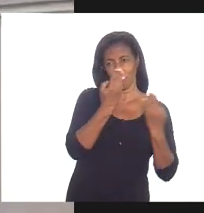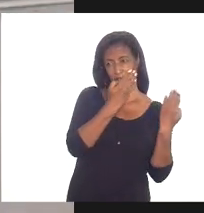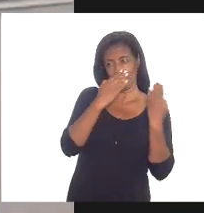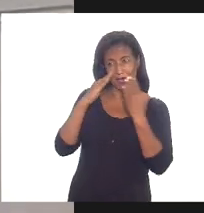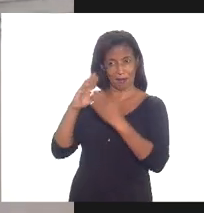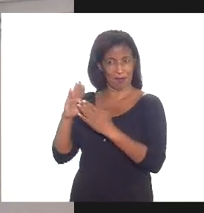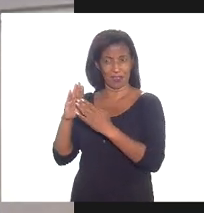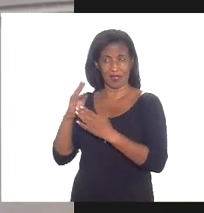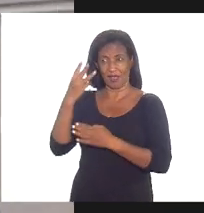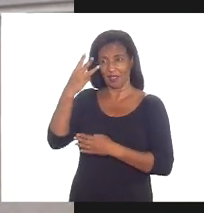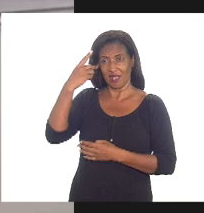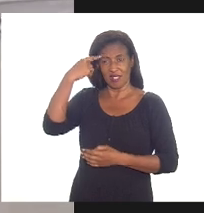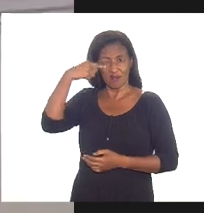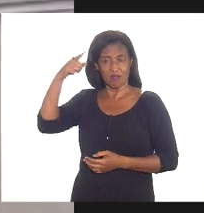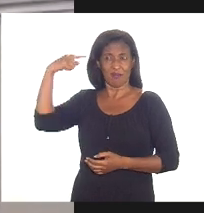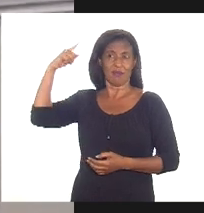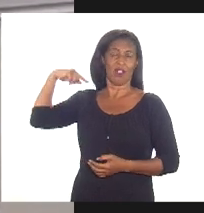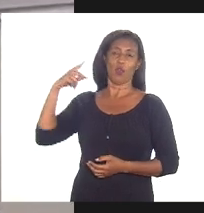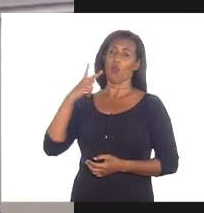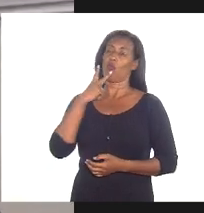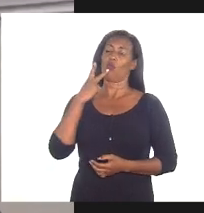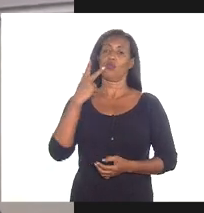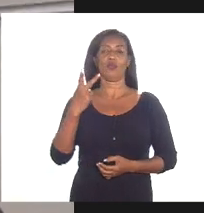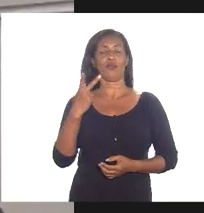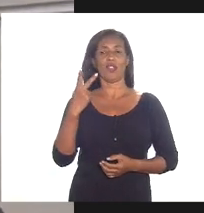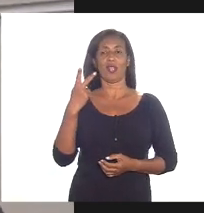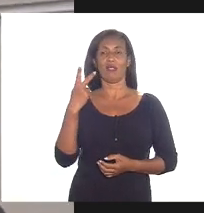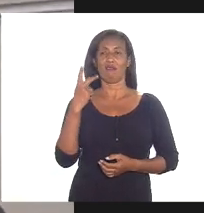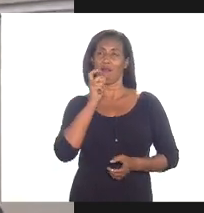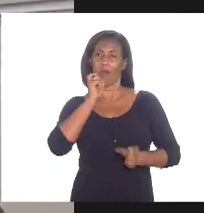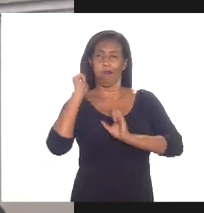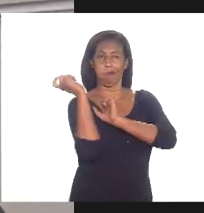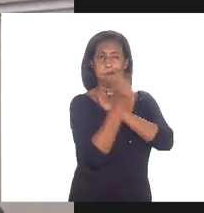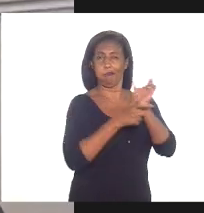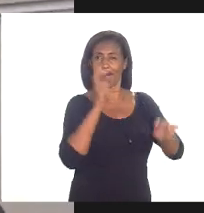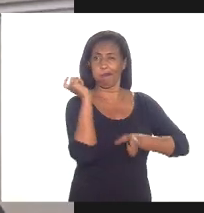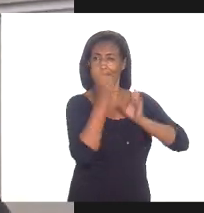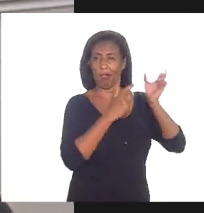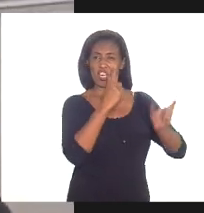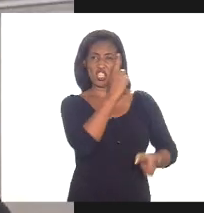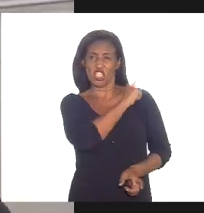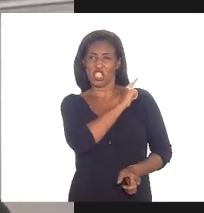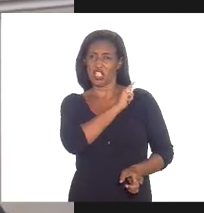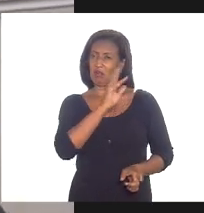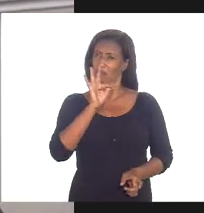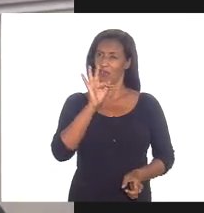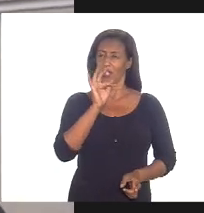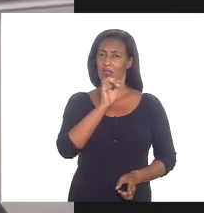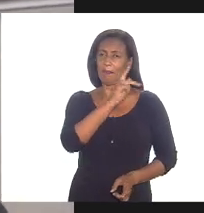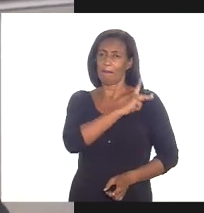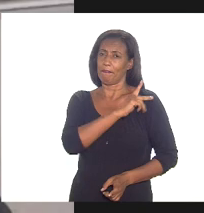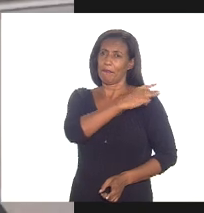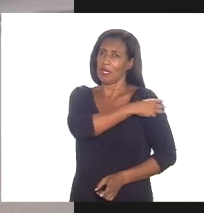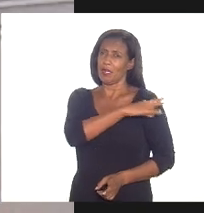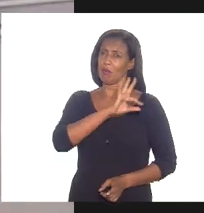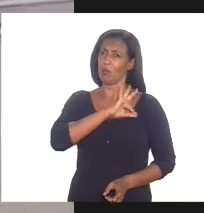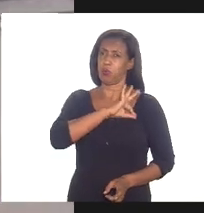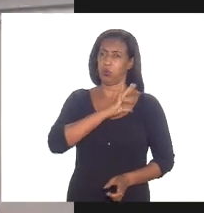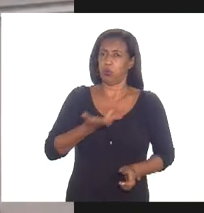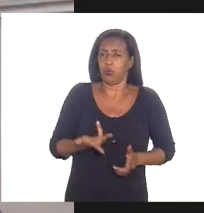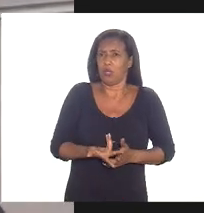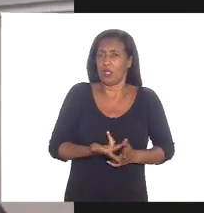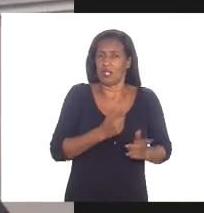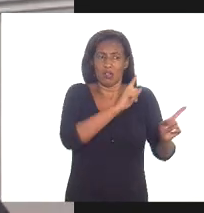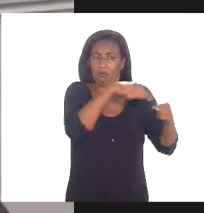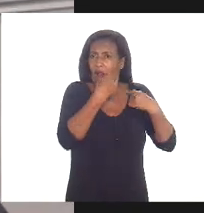ameaçar há 3 semanas atrás, quando eu sentei a broca na questão da gestão da Polícia Militar. Poderia ter feito isso comigo. E não fez em